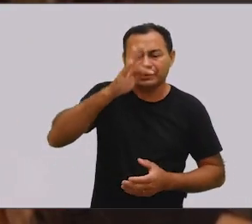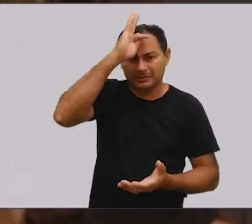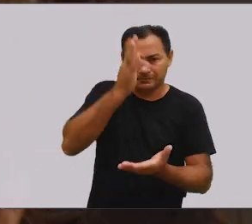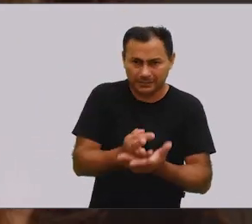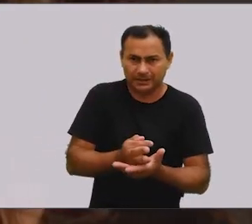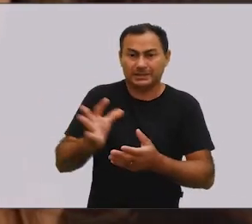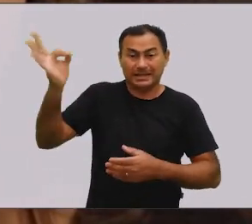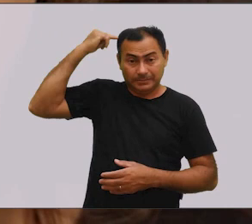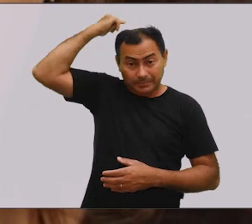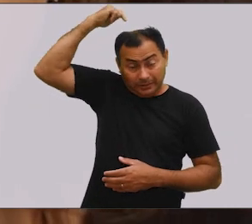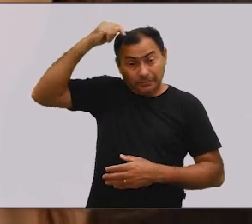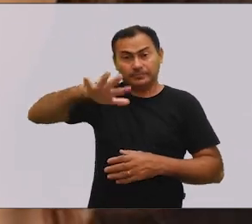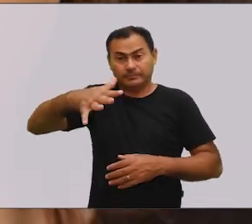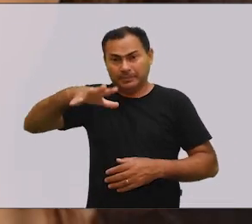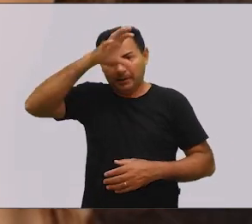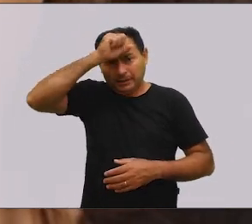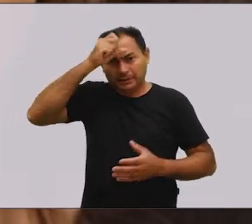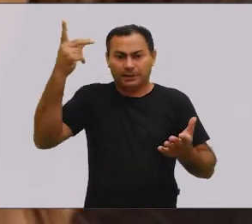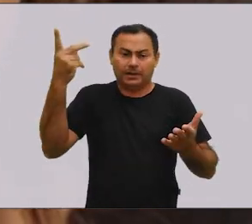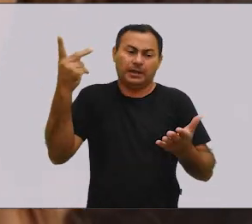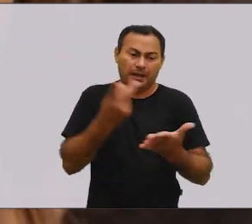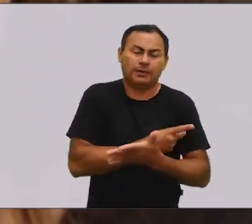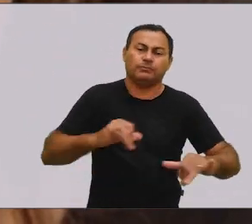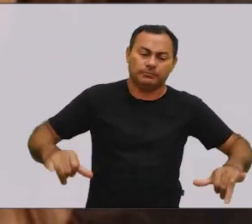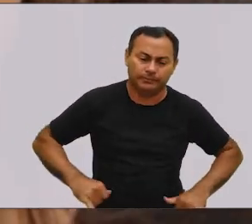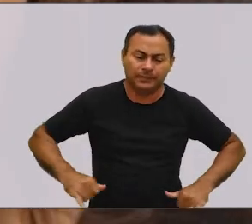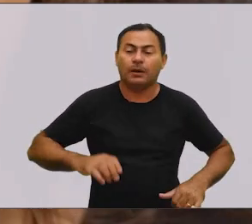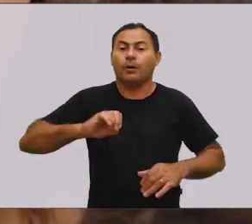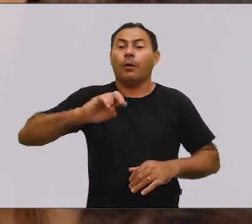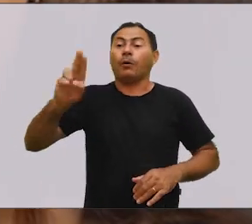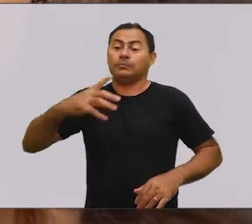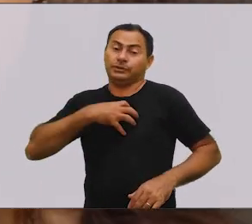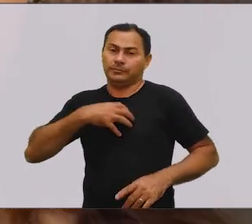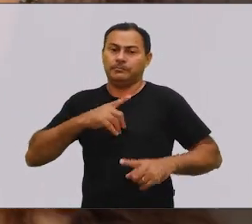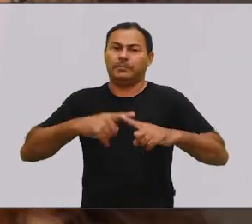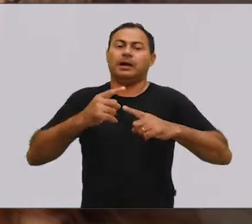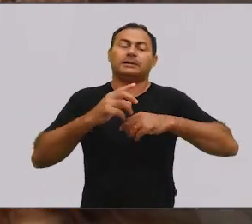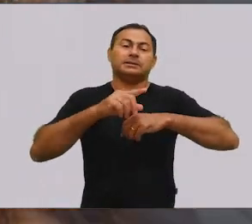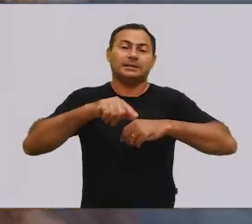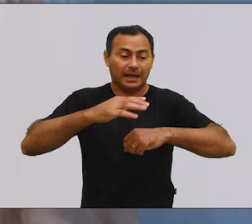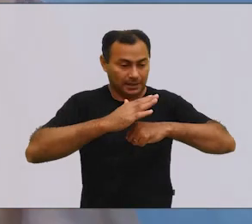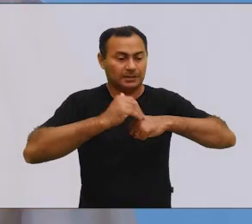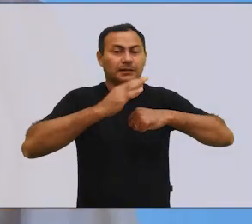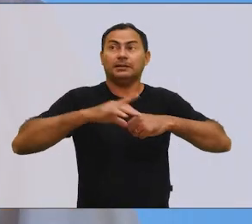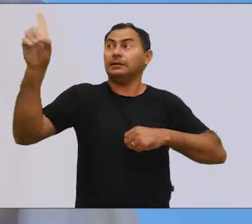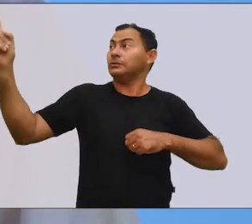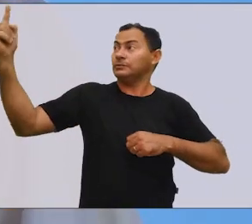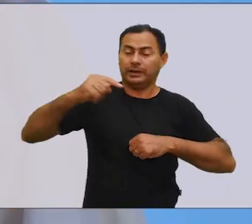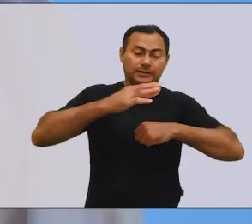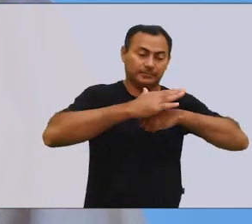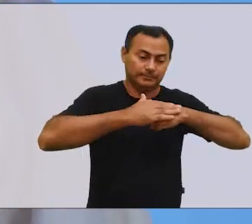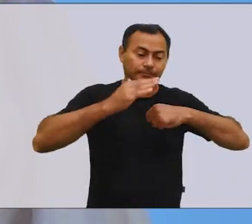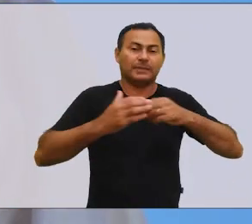em espírito. Talvez aprendam através de erros, sofrimento ou outras maneiras, mas são consolados. Deus